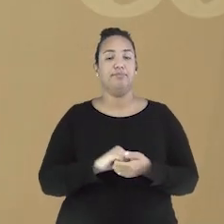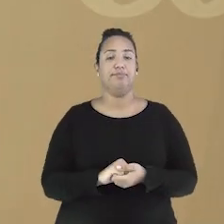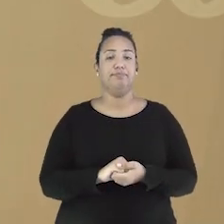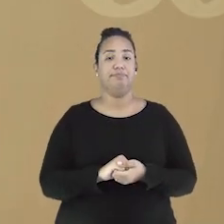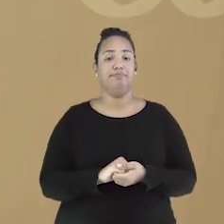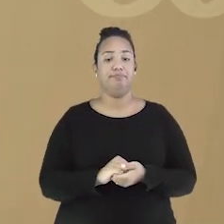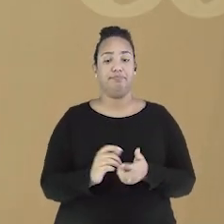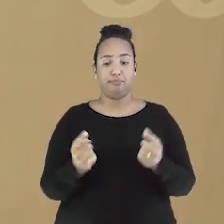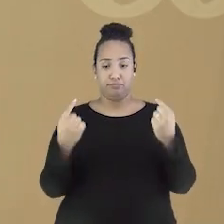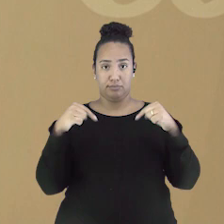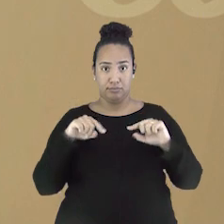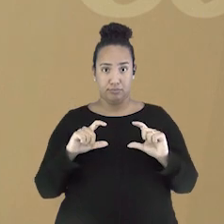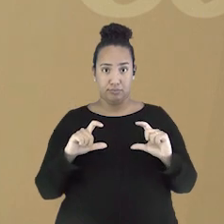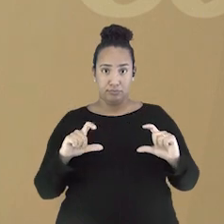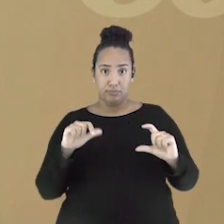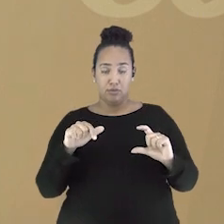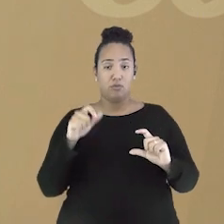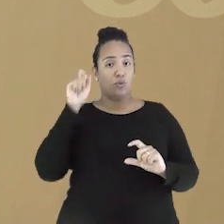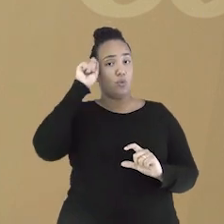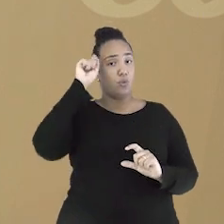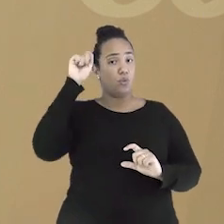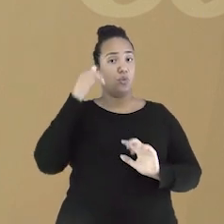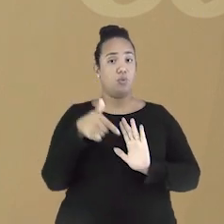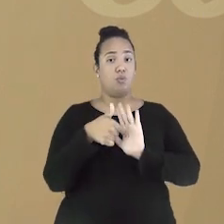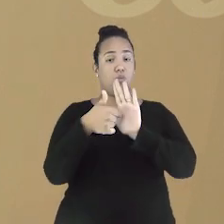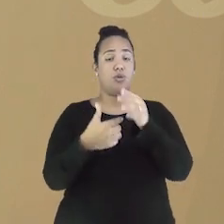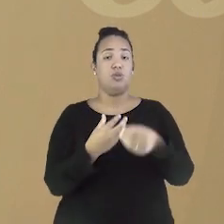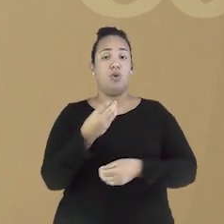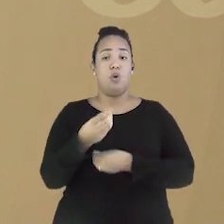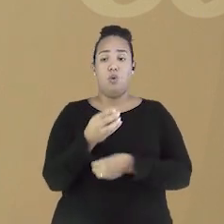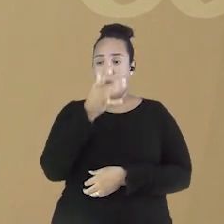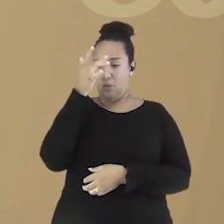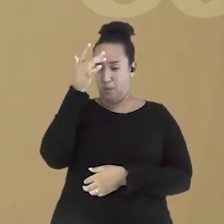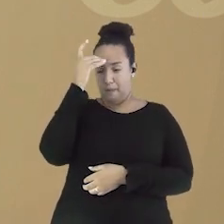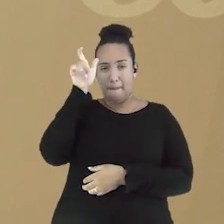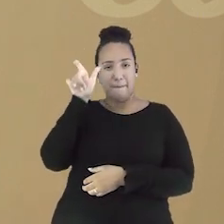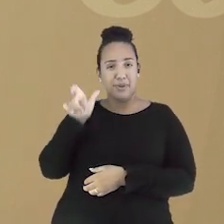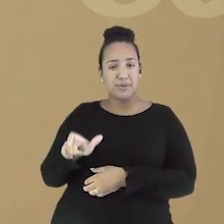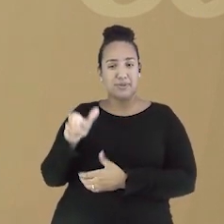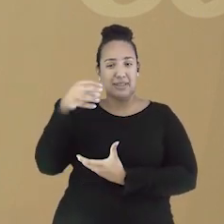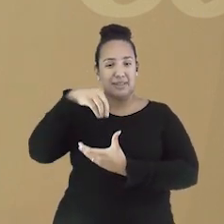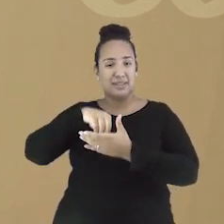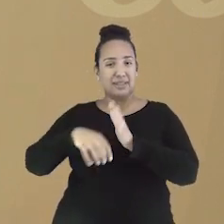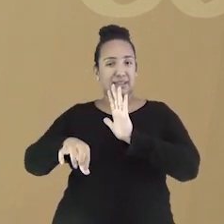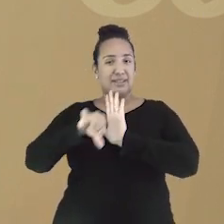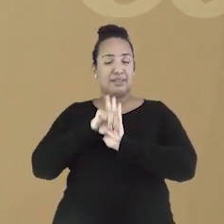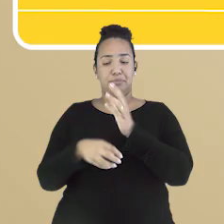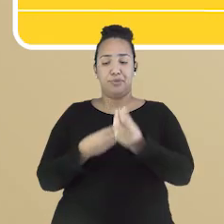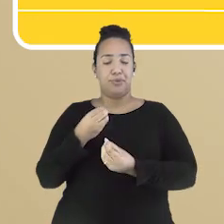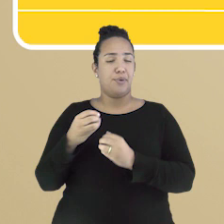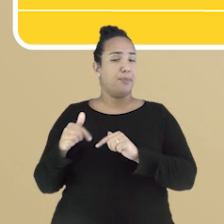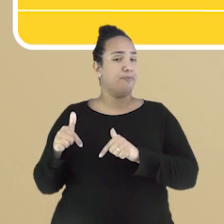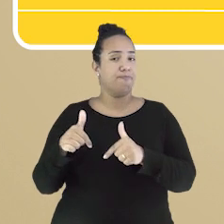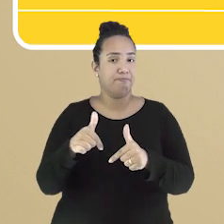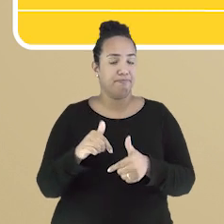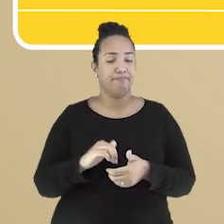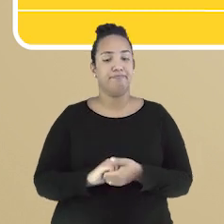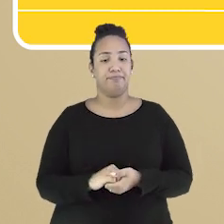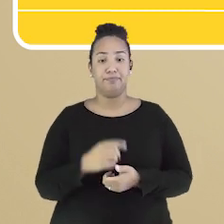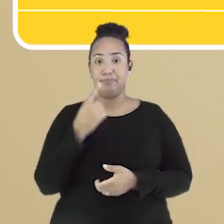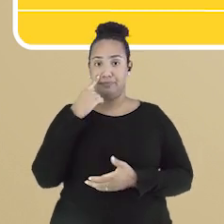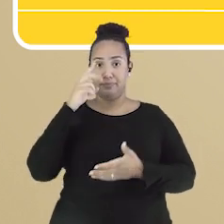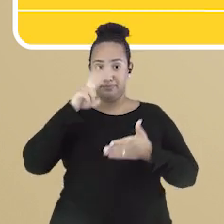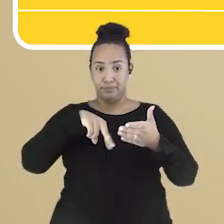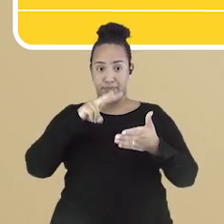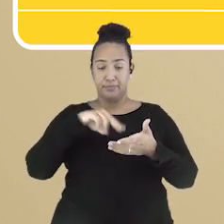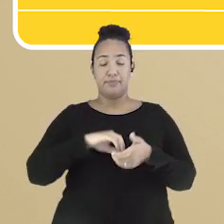penúltimo parágrafo, o autor traz à tona sua posição perante as vítimas dos crimes em aplicativos de relacionamento. Vamos ler.